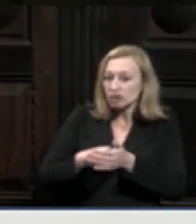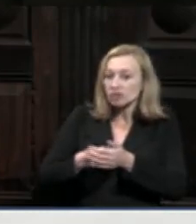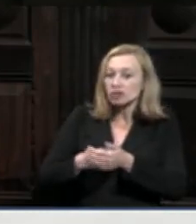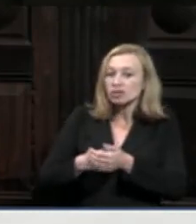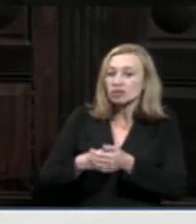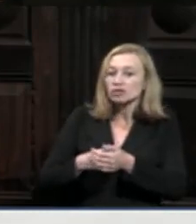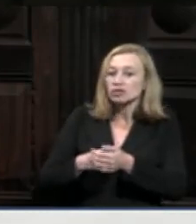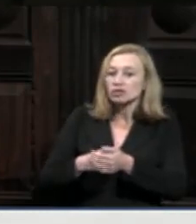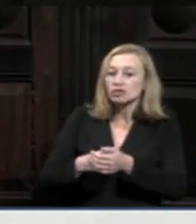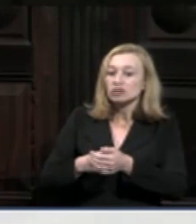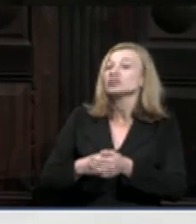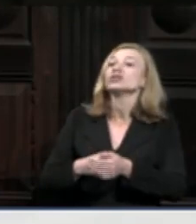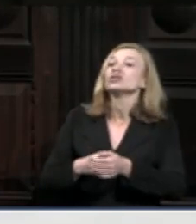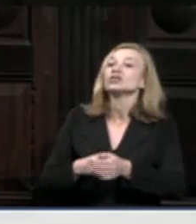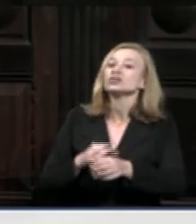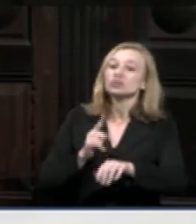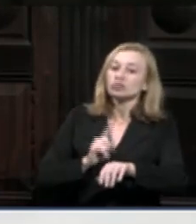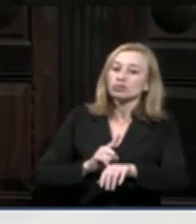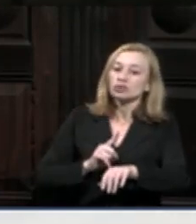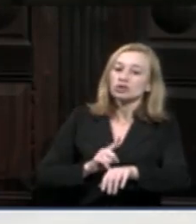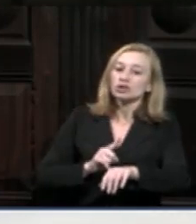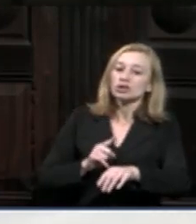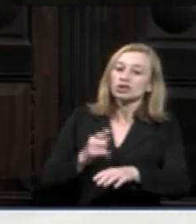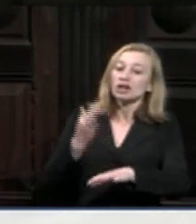dos parlamentares do seu partido.